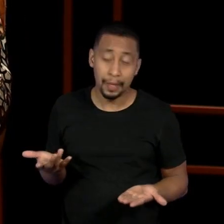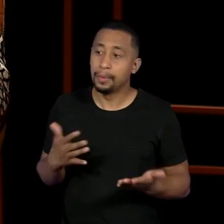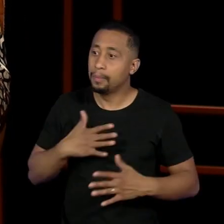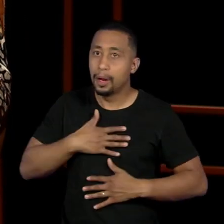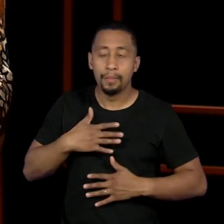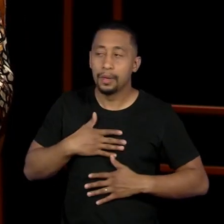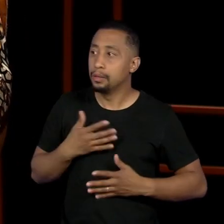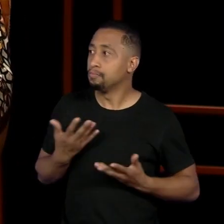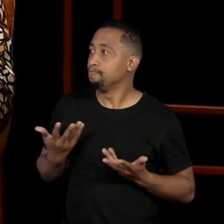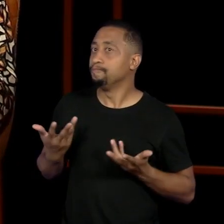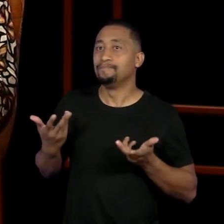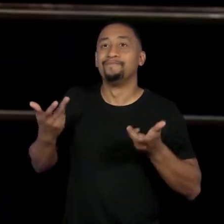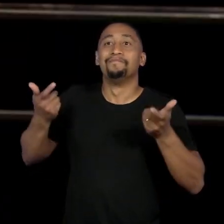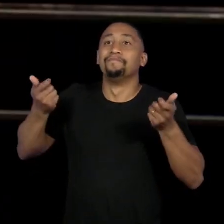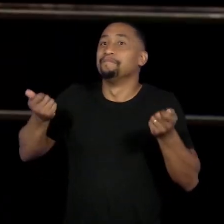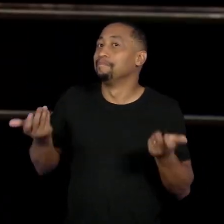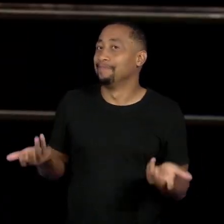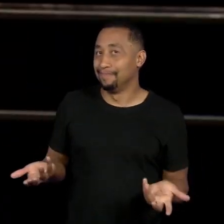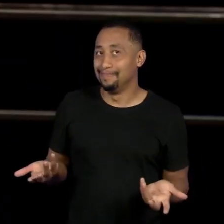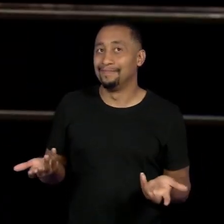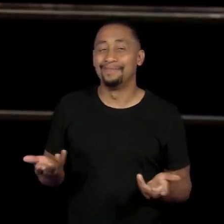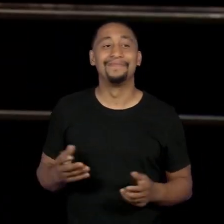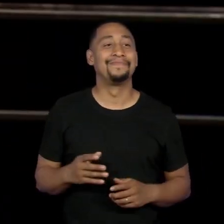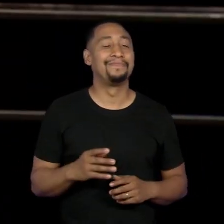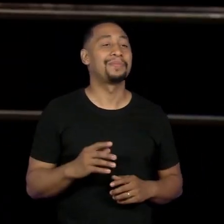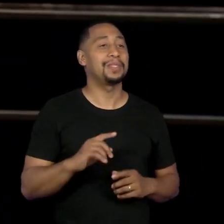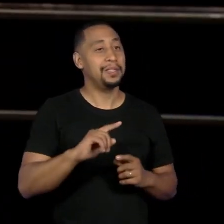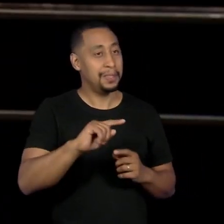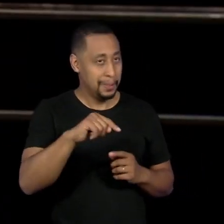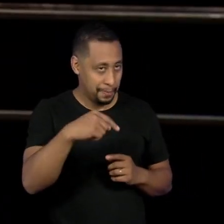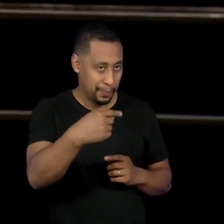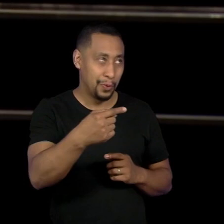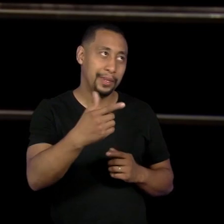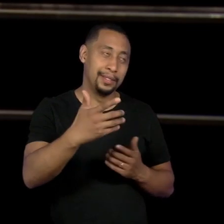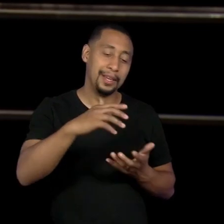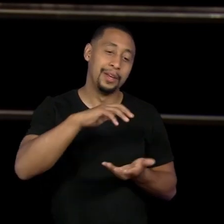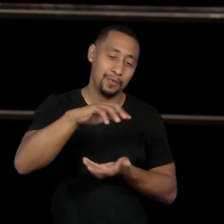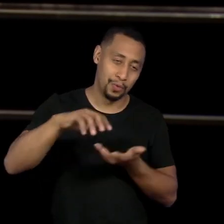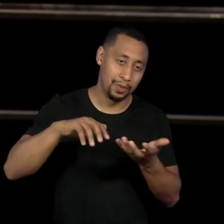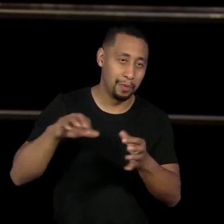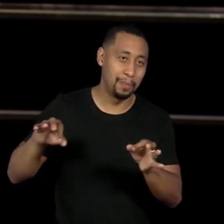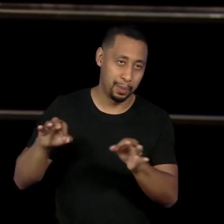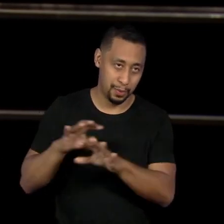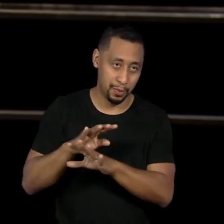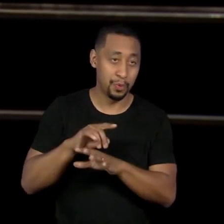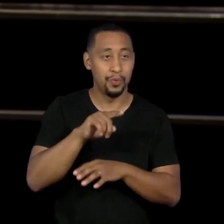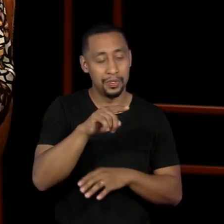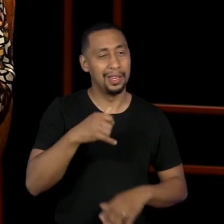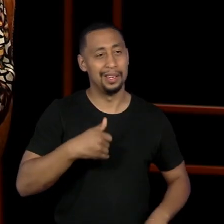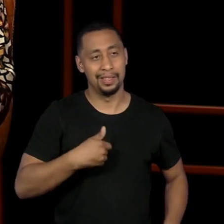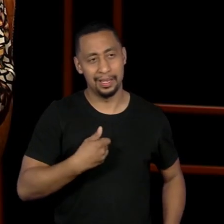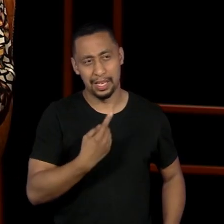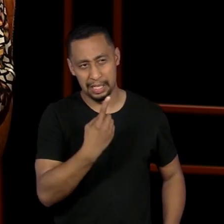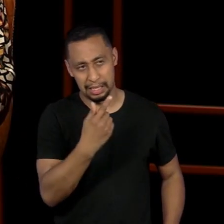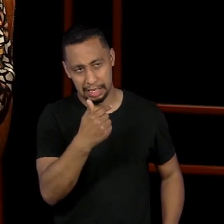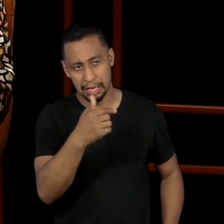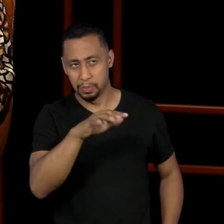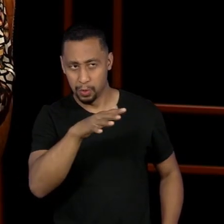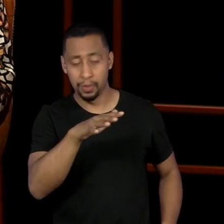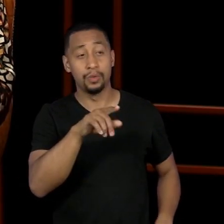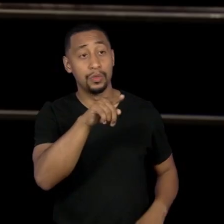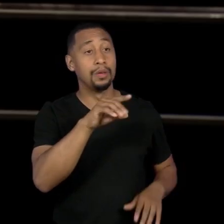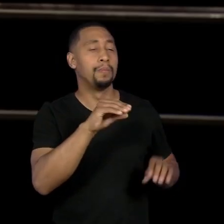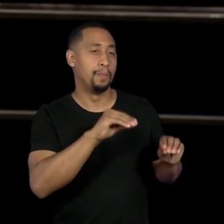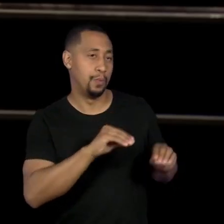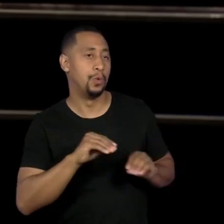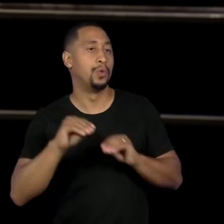inacreditáveis. Esse foi um deles. Alguns meses depois daquela revolução, aos 17 anos de idade, você teve que deixar Portugal e ir para Londres, passou um período